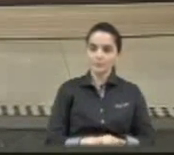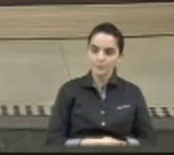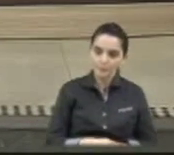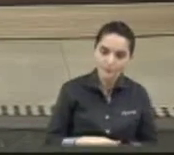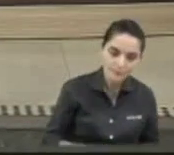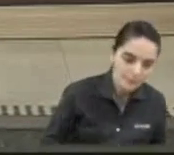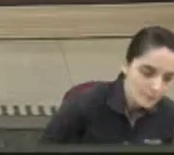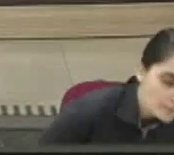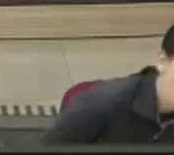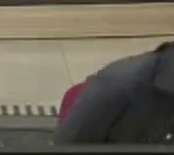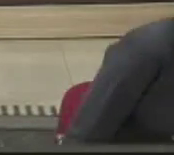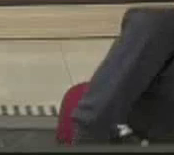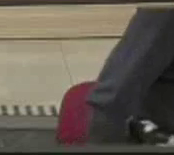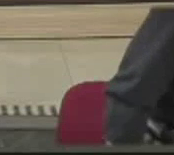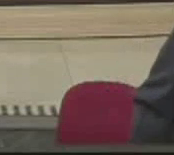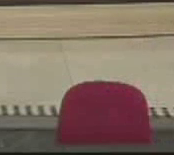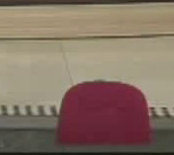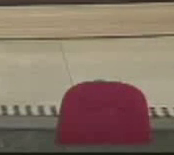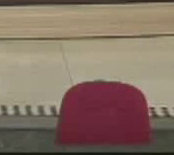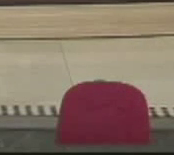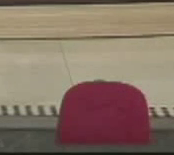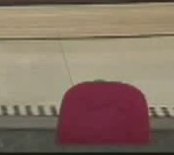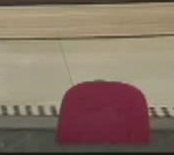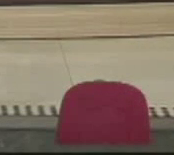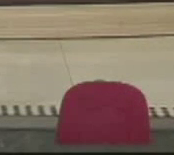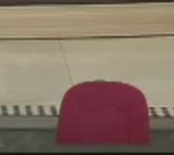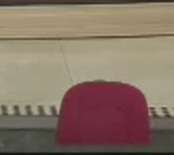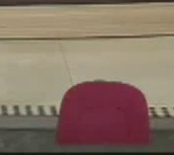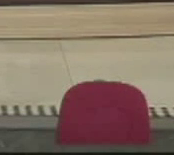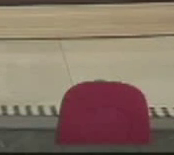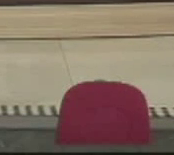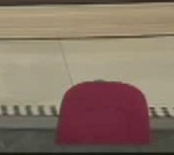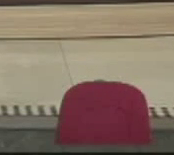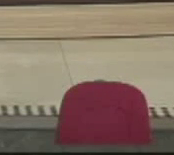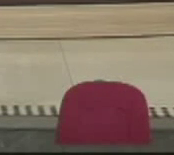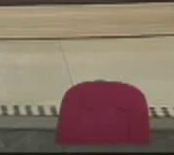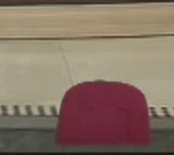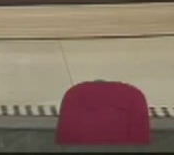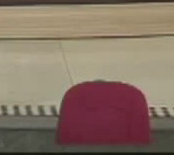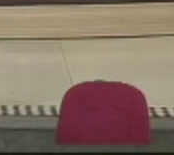208/2015. Item 11º da pauta, projeto de lei número